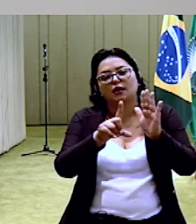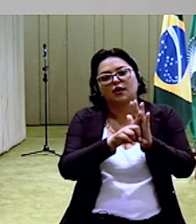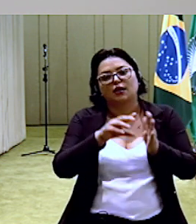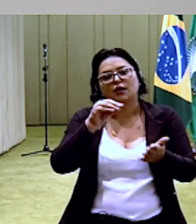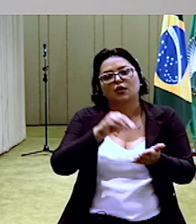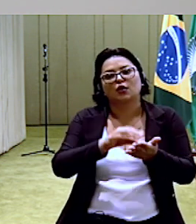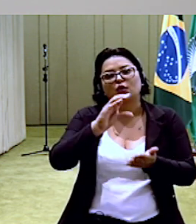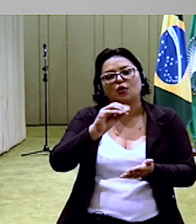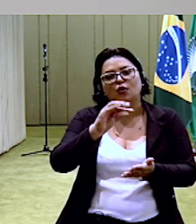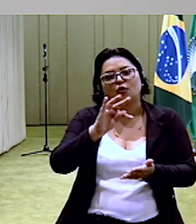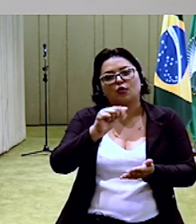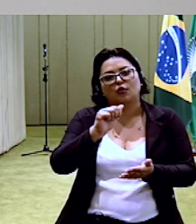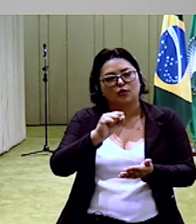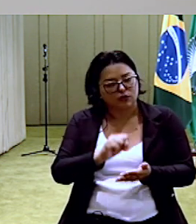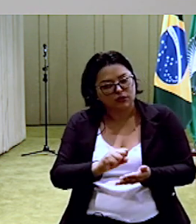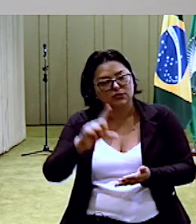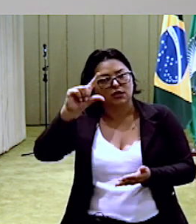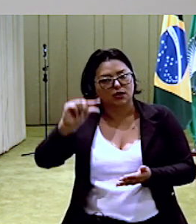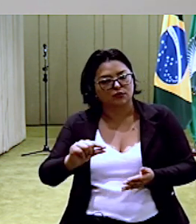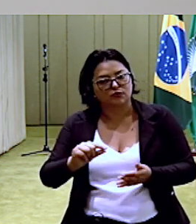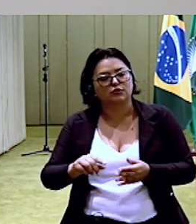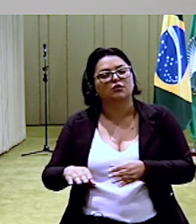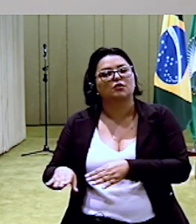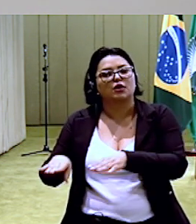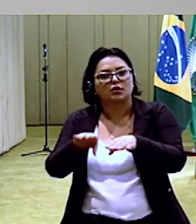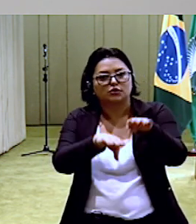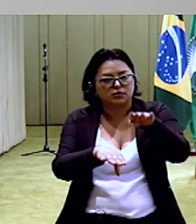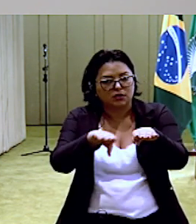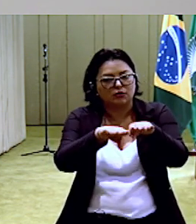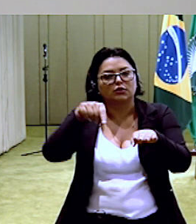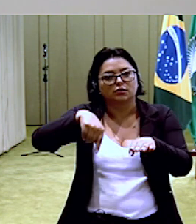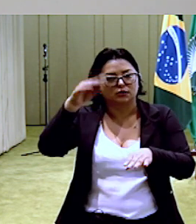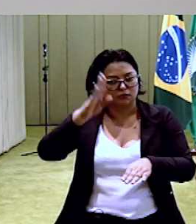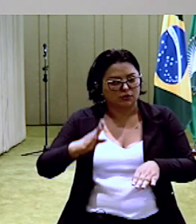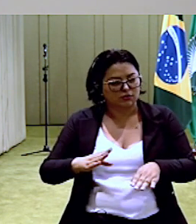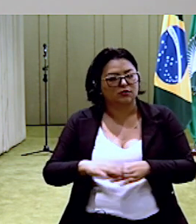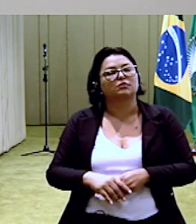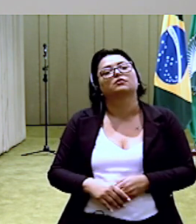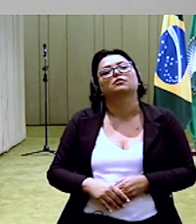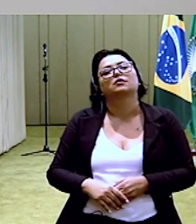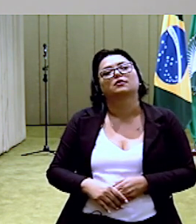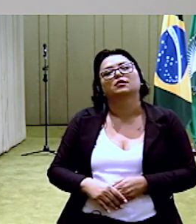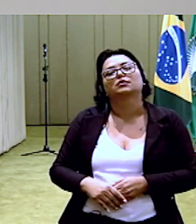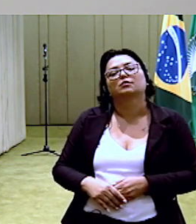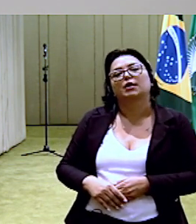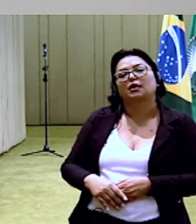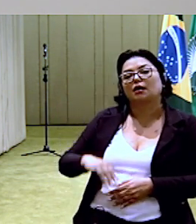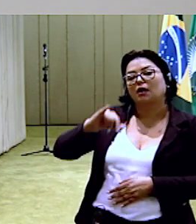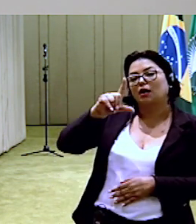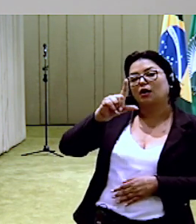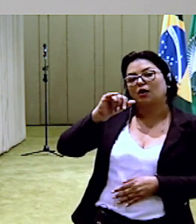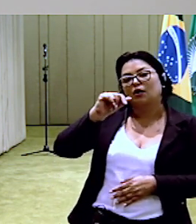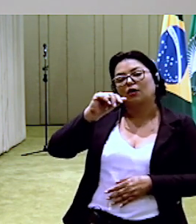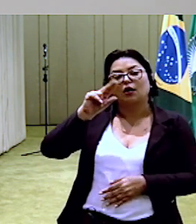políticas públicas que resultaram em redução da desigualdade aqui no Brasil. Trouxemos representantes do setor privado, a Luísa Trajano esteve com a gente falando